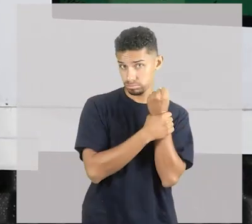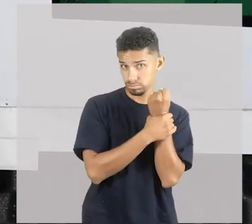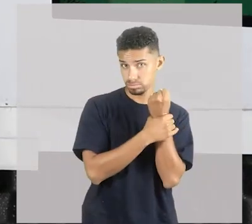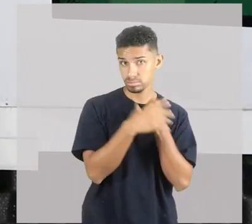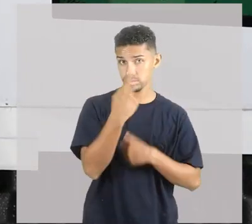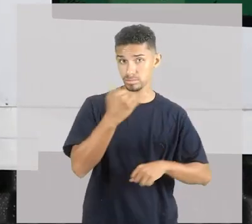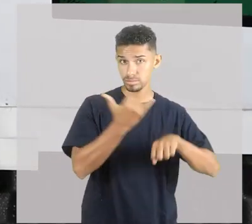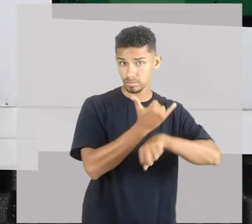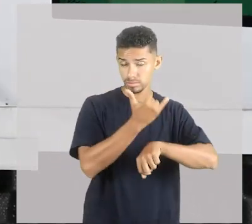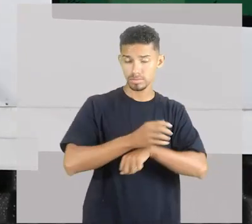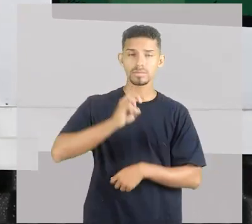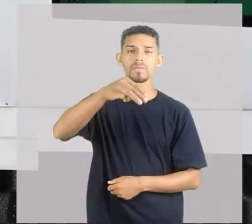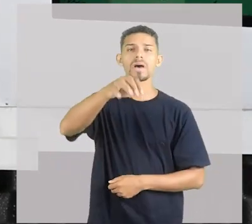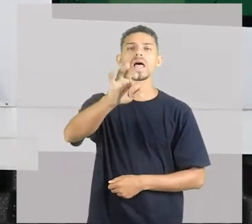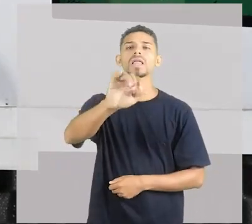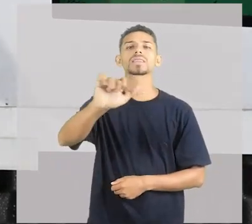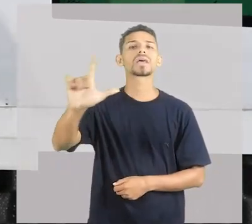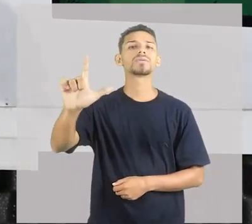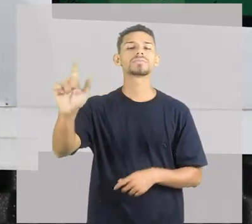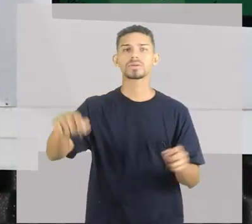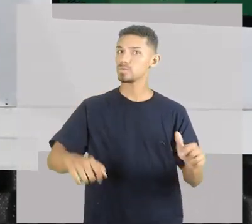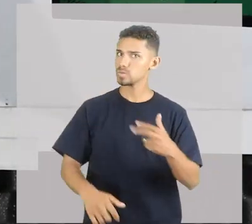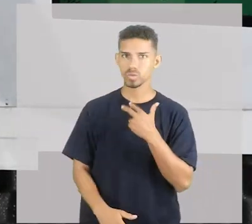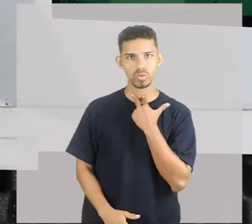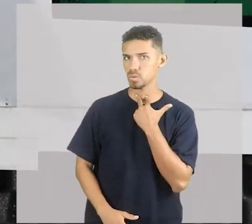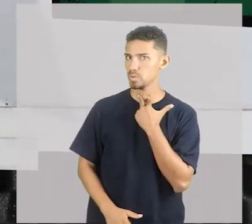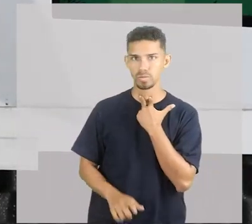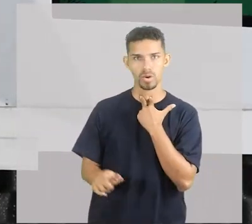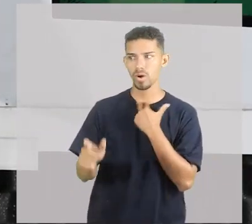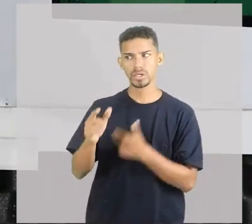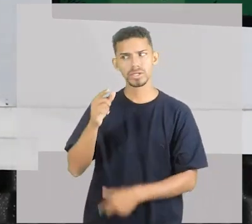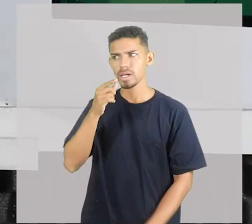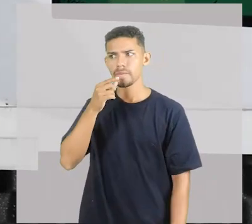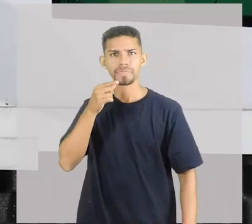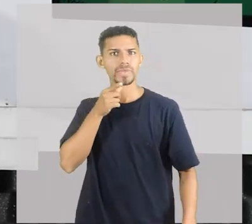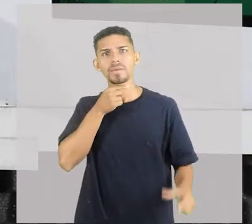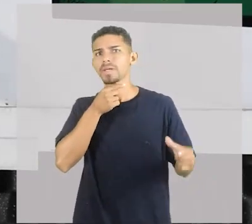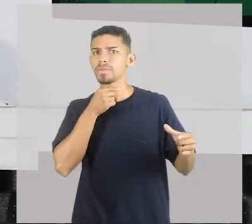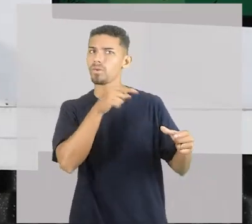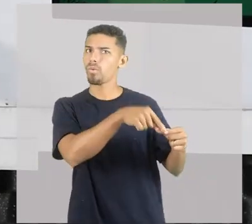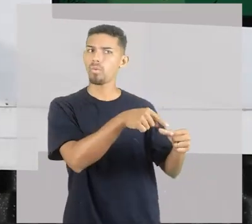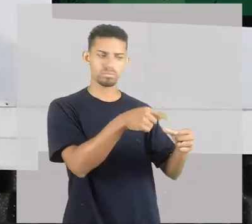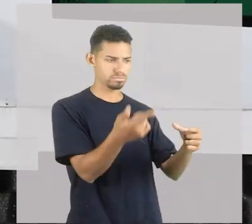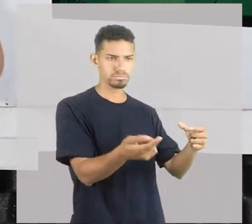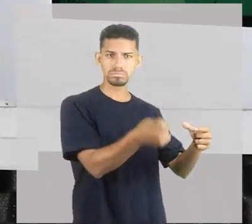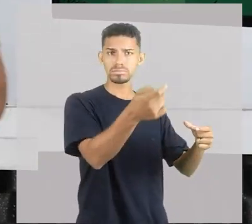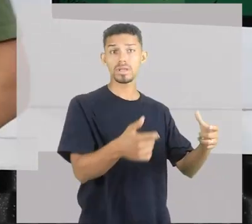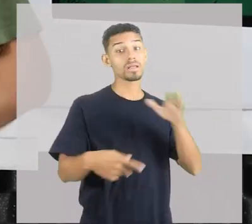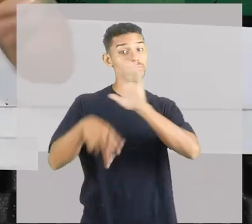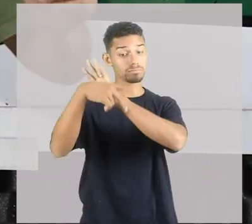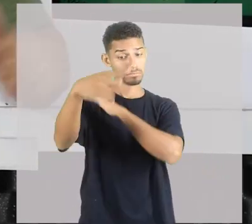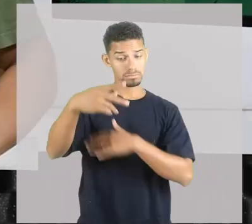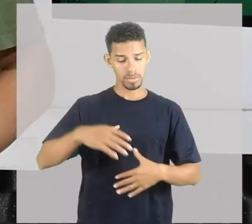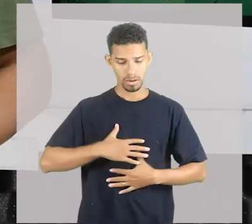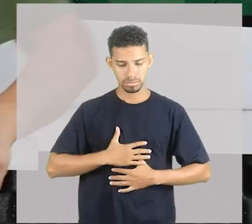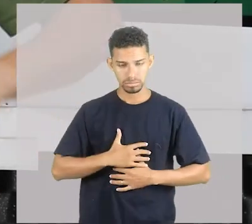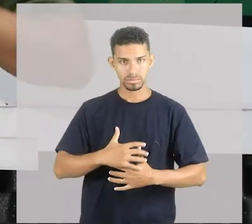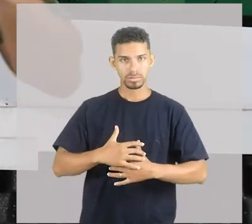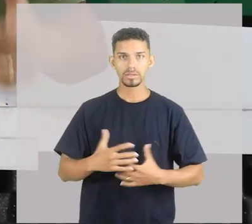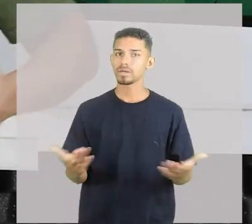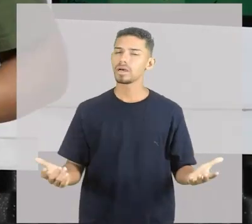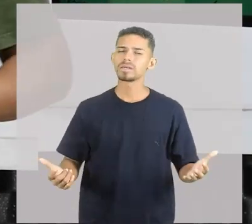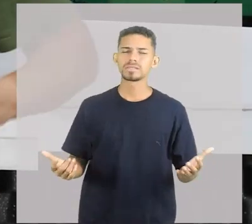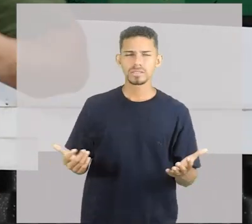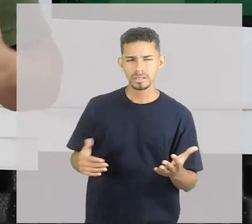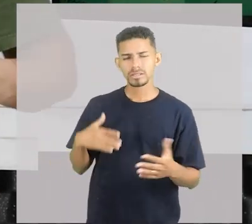moeda. Aí dizia, olha, tu não pode tomar aquela pimenta. Se ela fez aquilo com a moeda, imagina com o teu estômago. Então